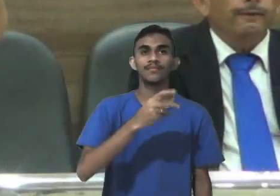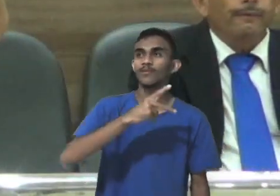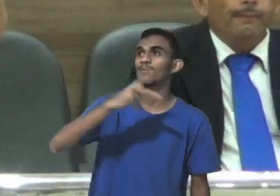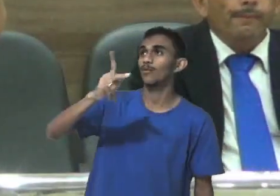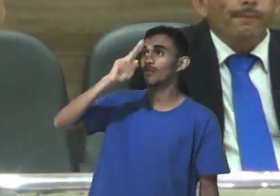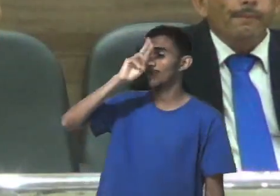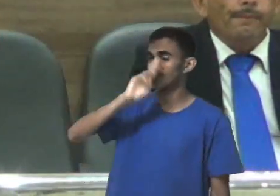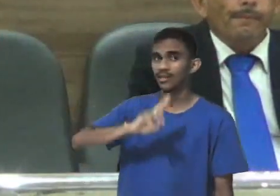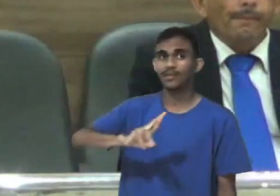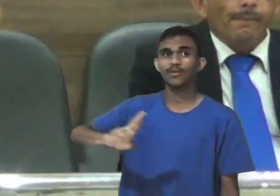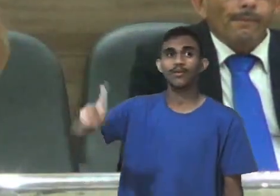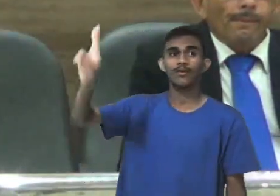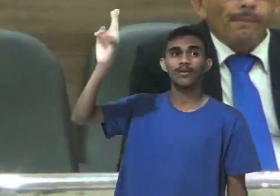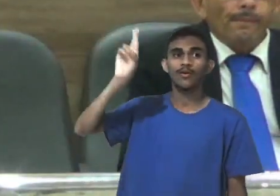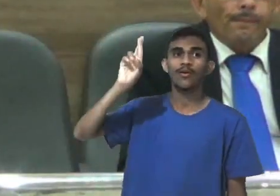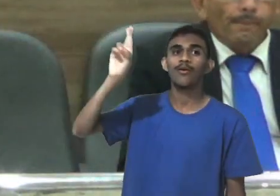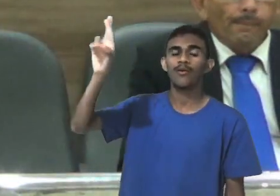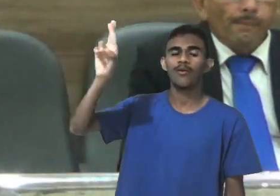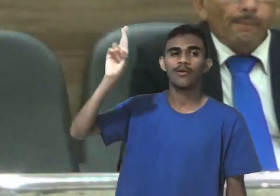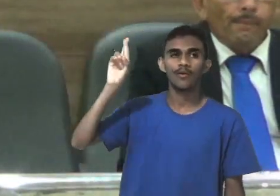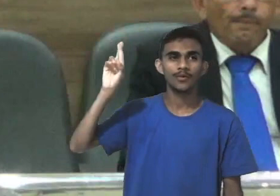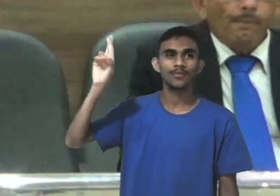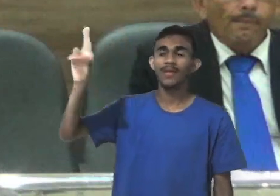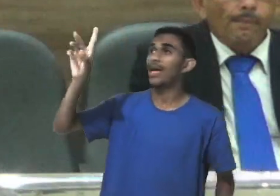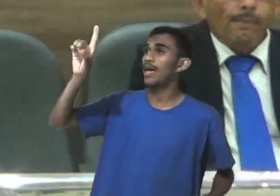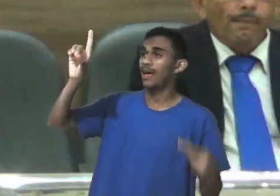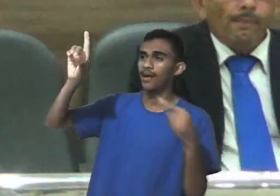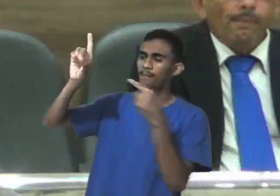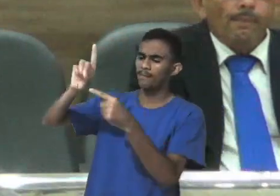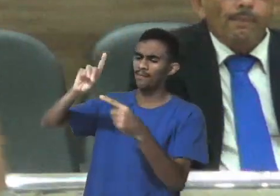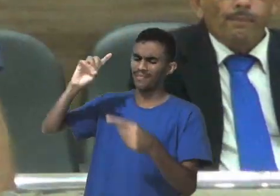Tu és o Senhor,